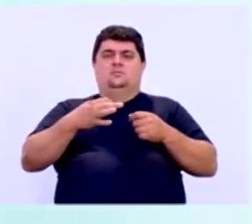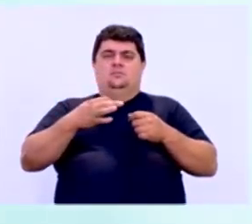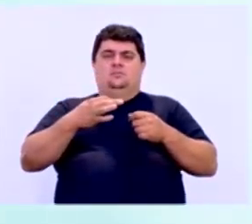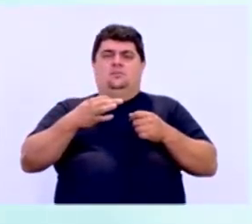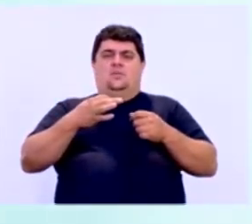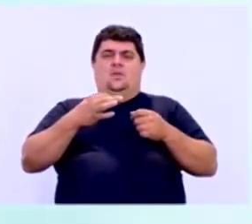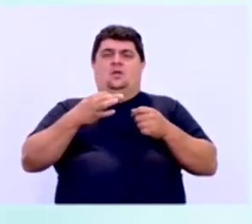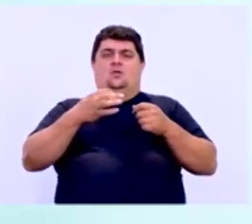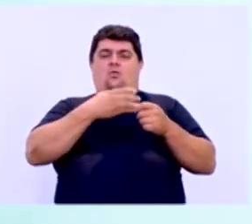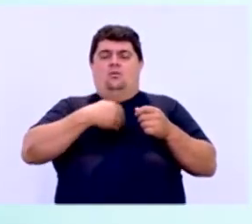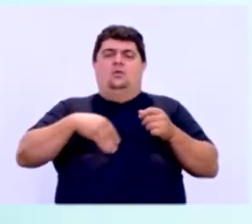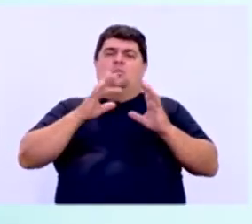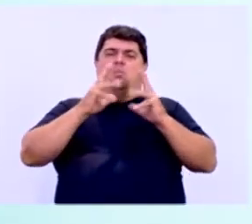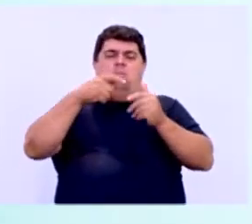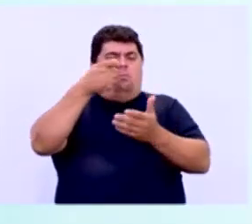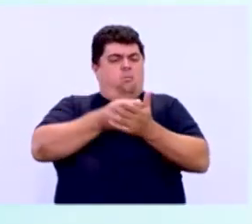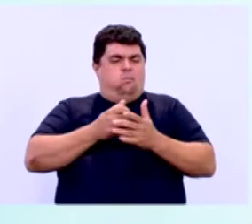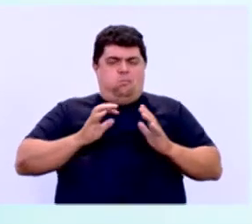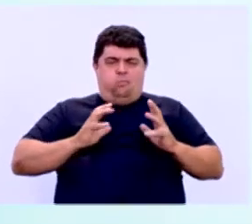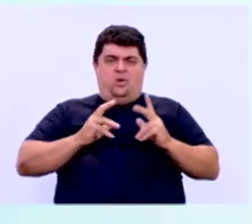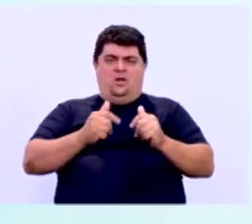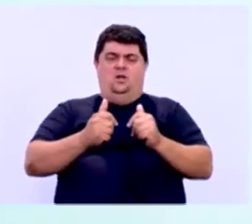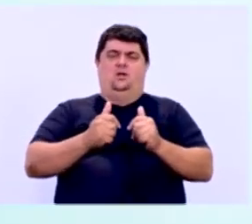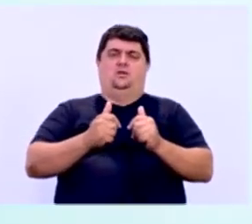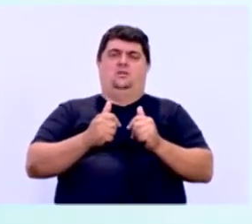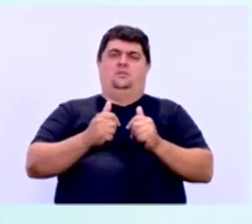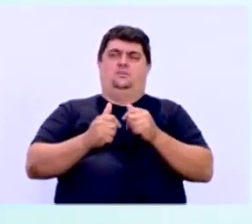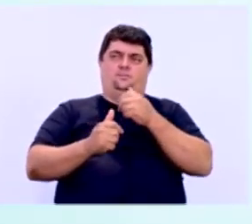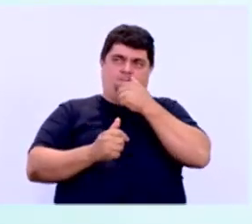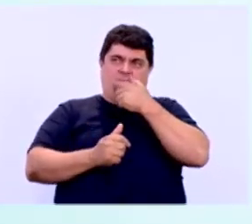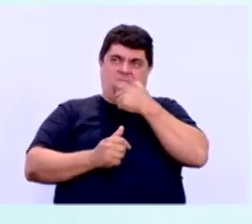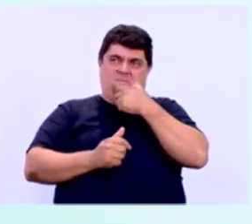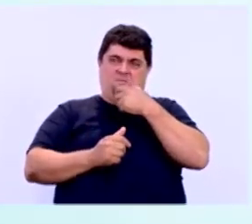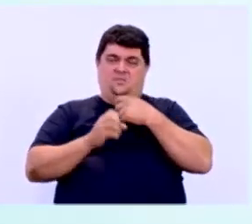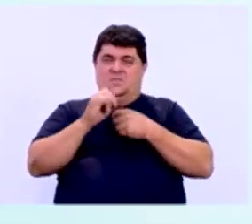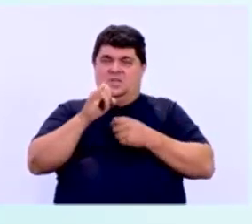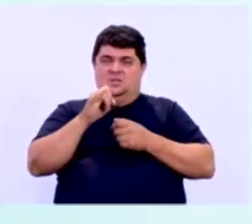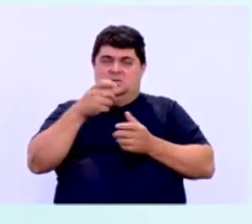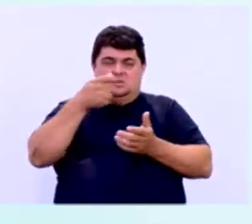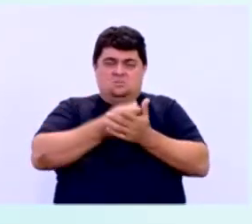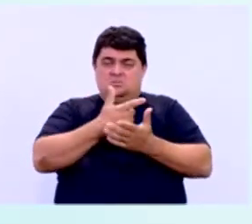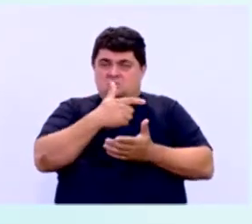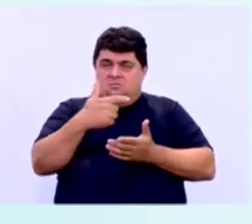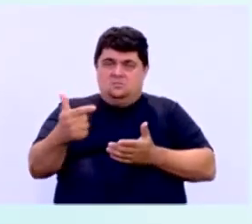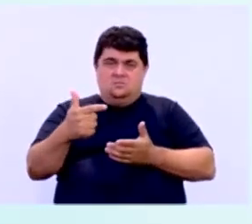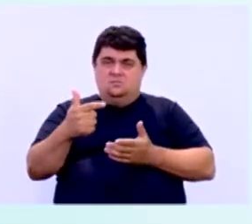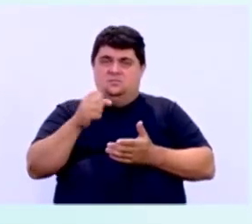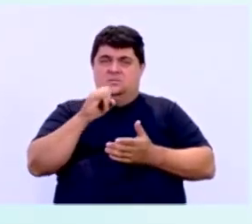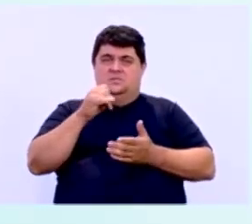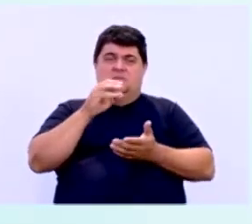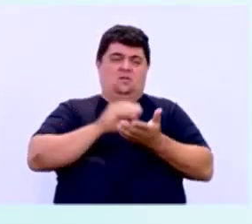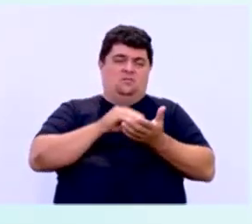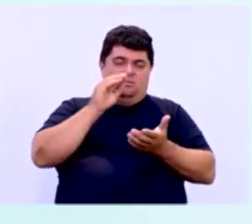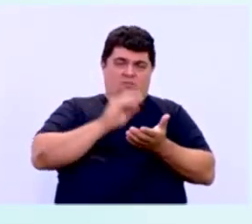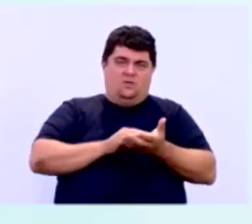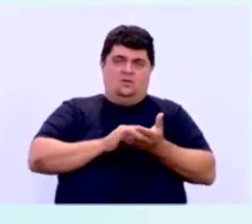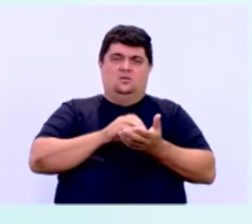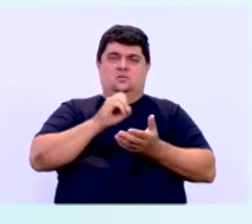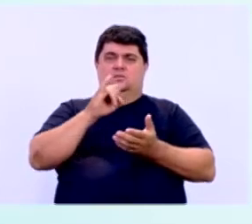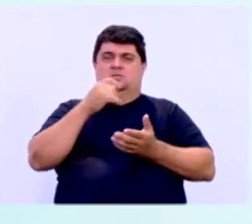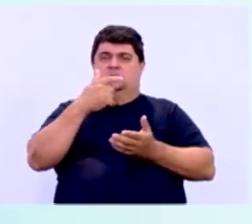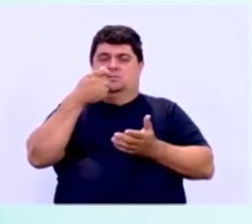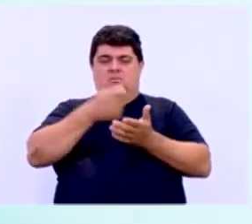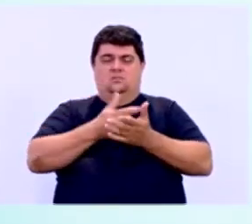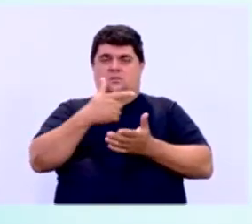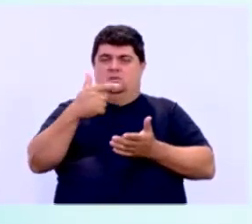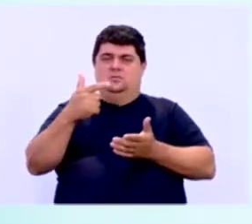que eu estou pagando todas as taxas, os impostos, os tributos, né? Se eu não pago as taxas, se eu não pago o tributo, se eu não pago os